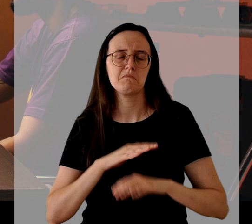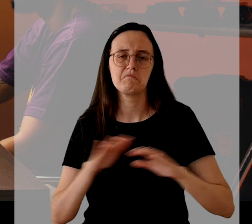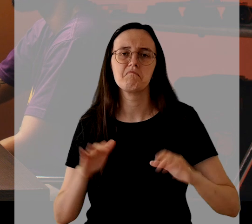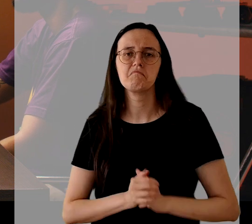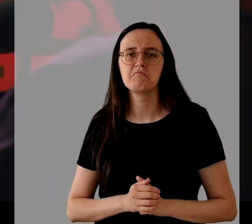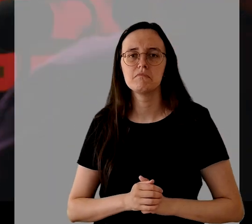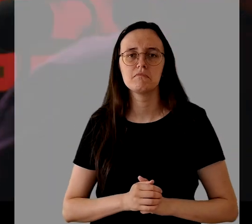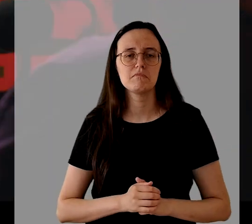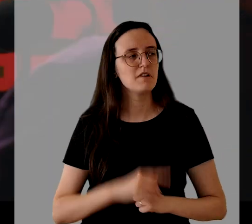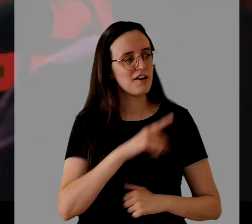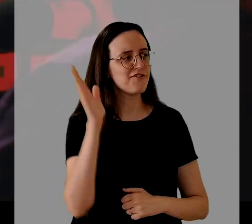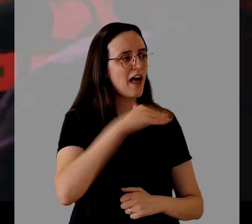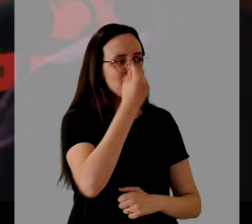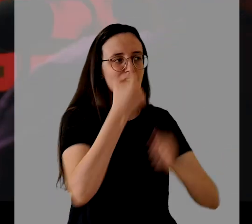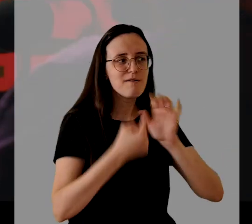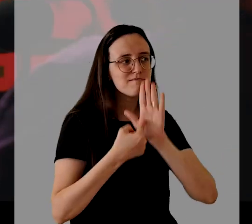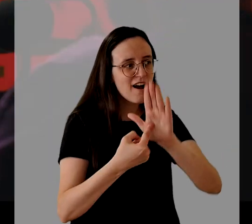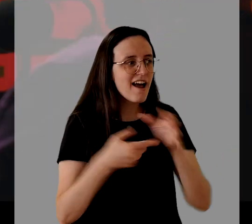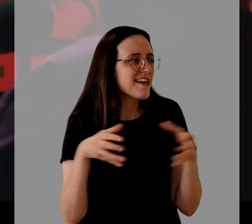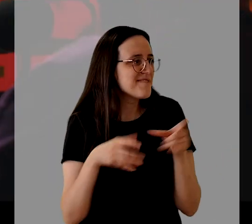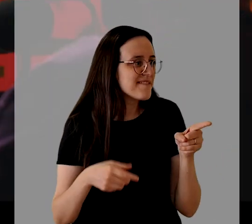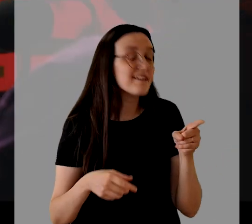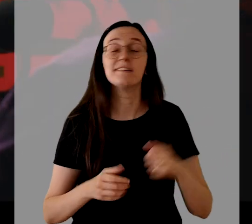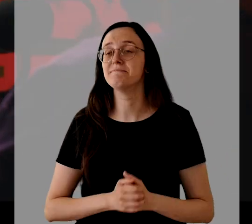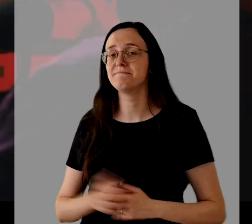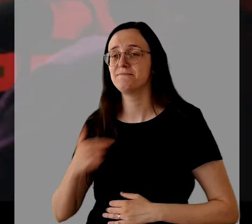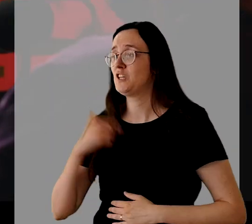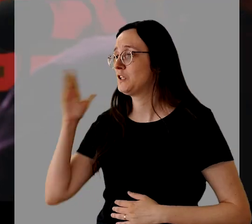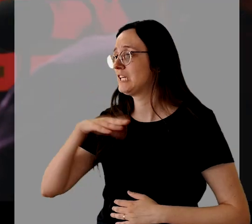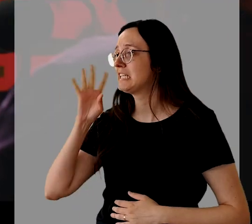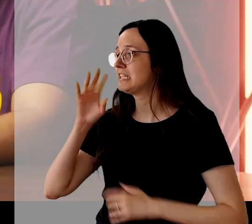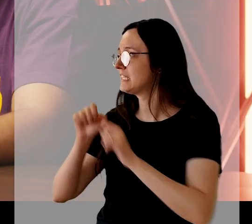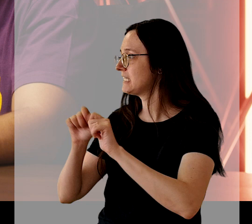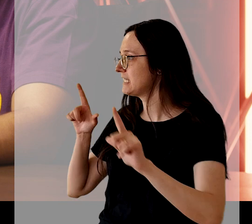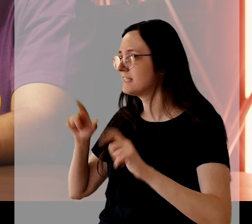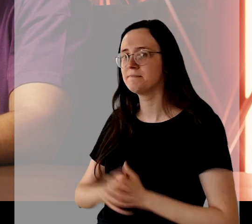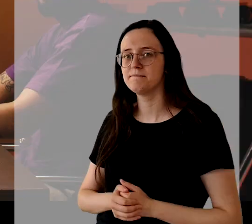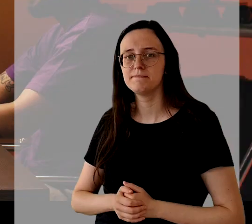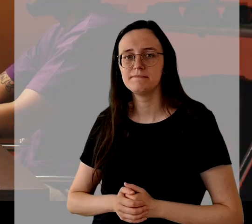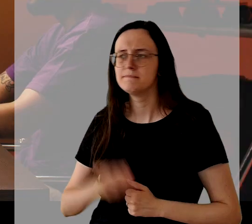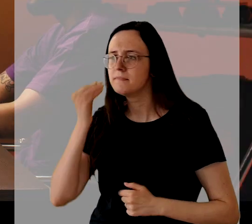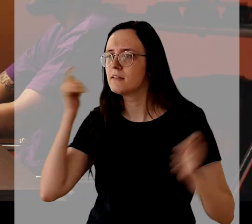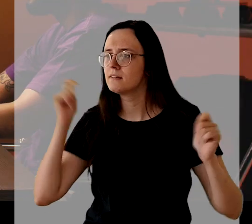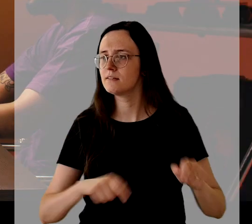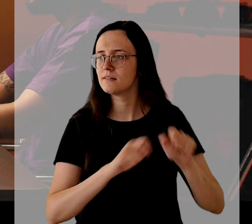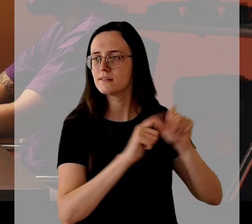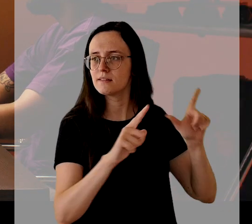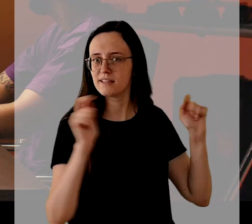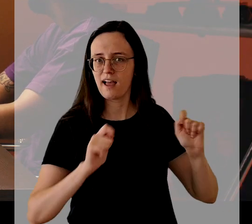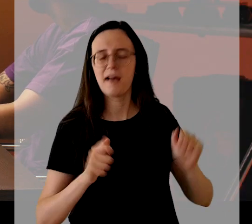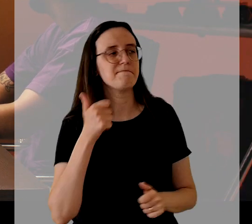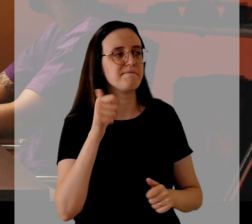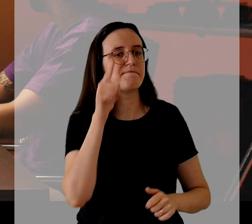Com 4 pessoas. Você trouxe umas fotos também, né? Para mostrar um pouquinho da equipe. Sim, trouxe sim. Seria bem legal. Seria legal colocar. A produção consegue